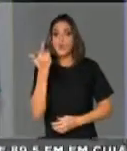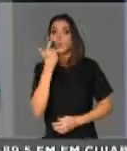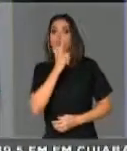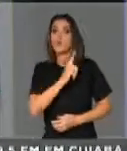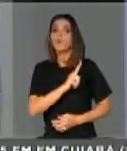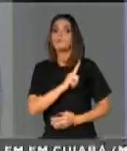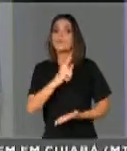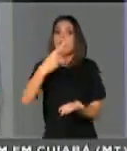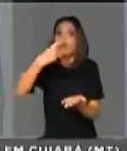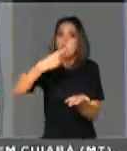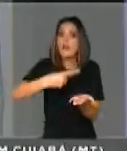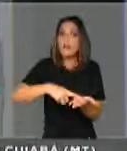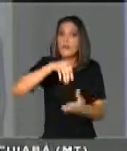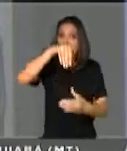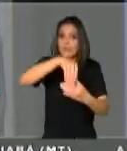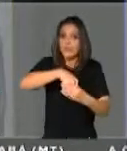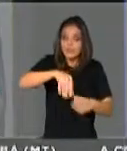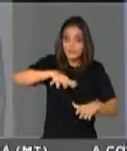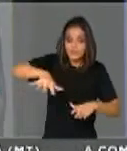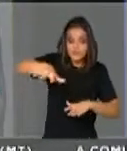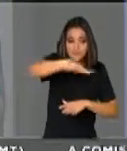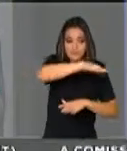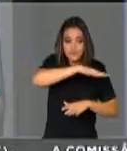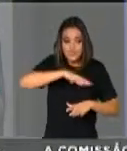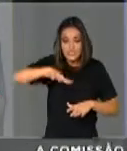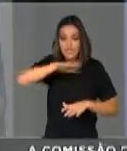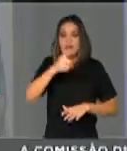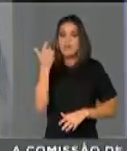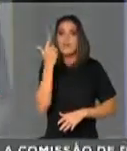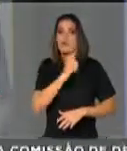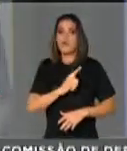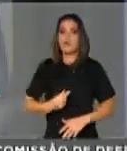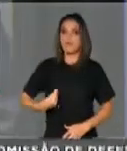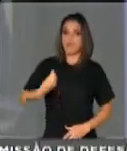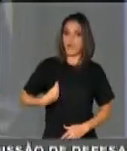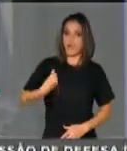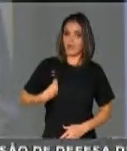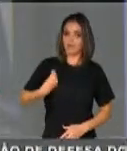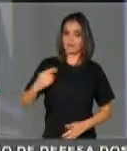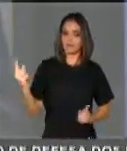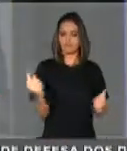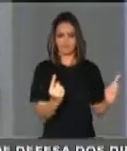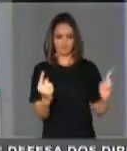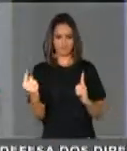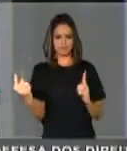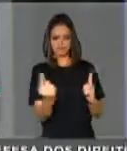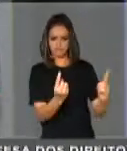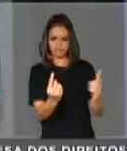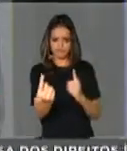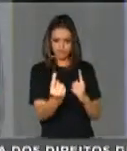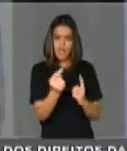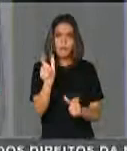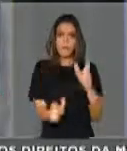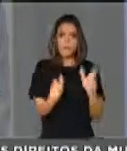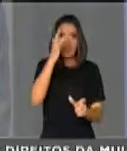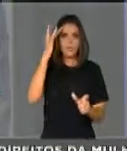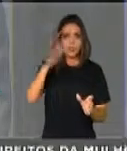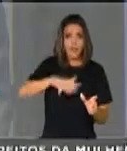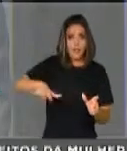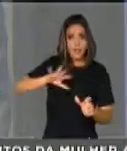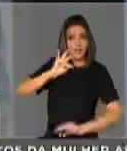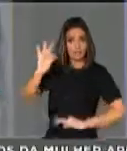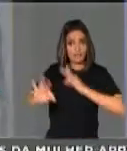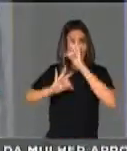Conseguiu-se um entendimento dentro do setor para que nós tivéssemos uma participação ampla de todos aqueles que fazem o setor